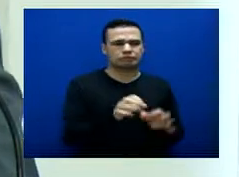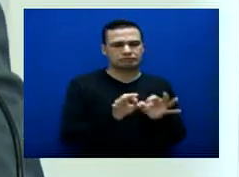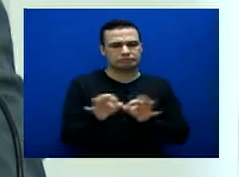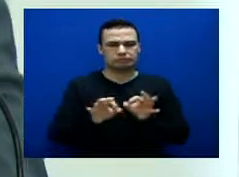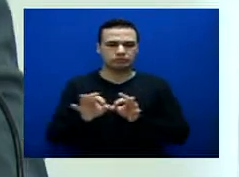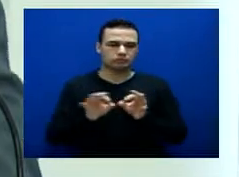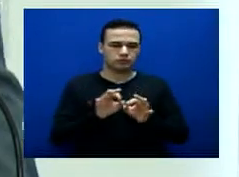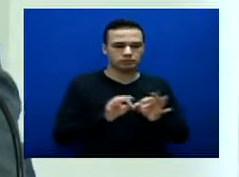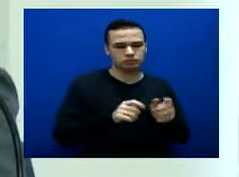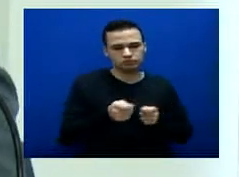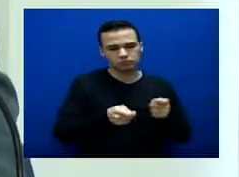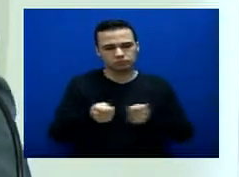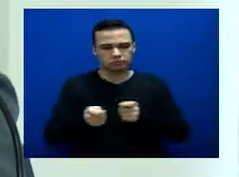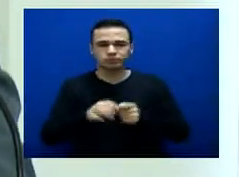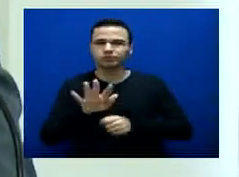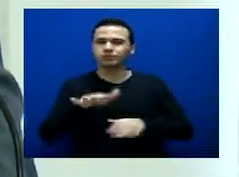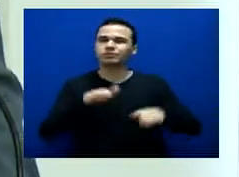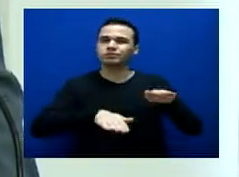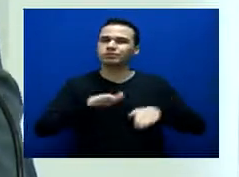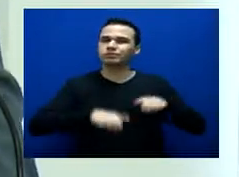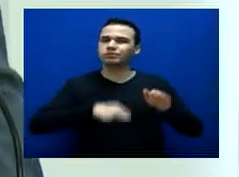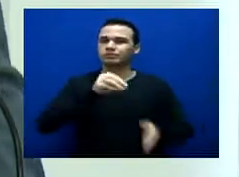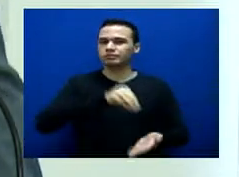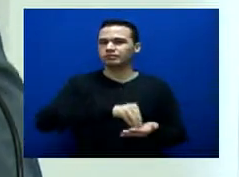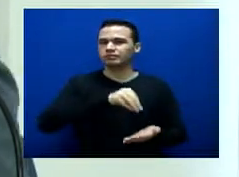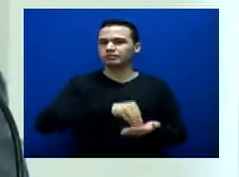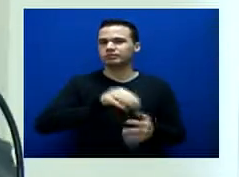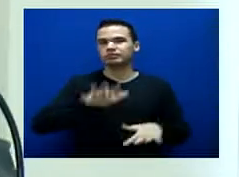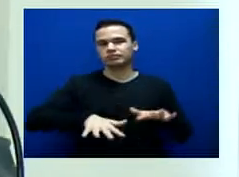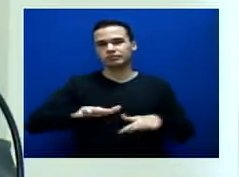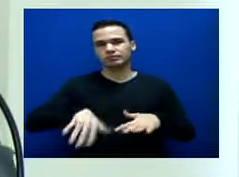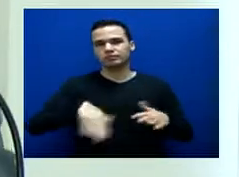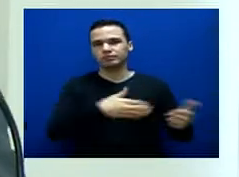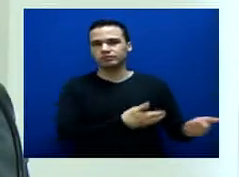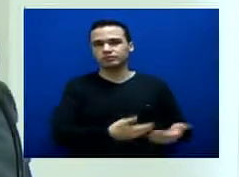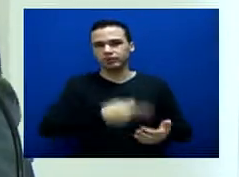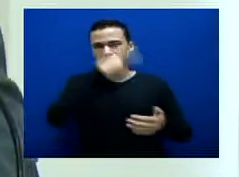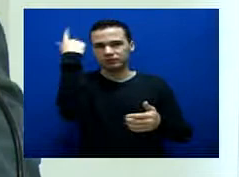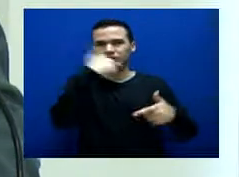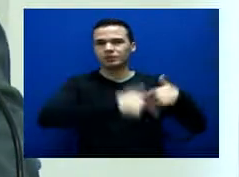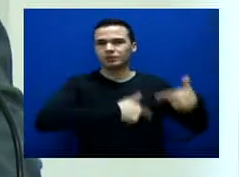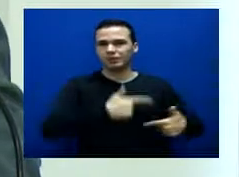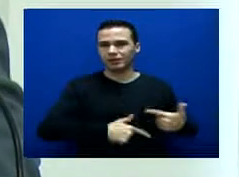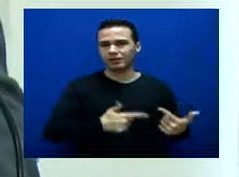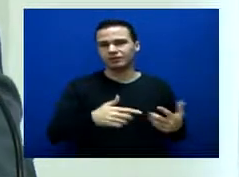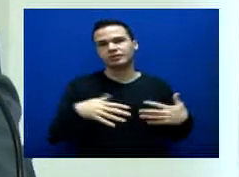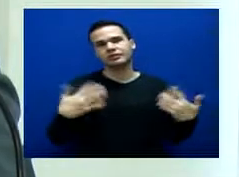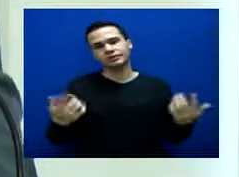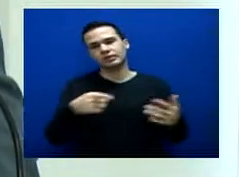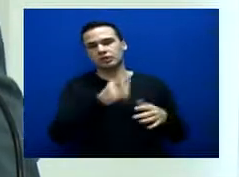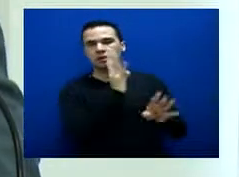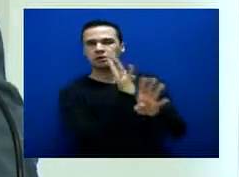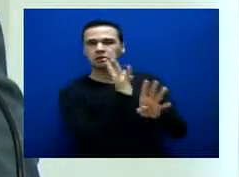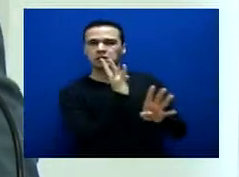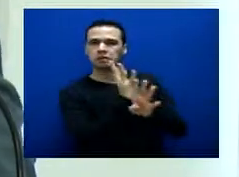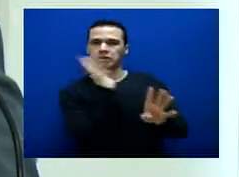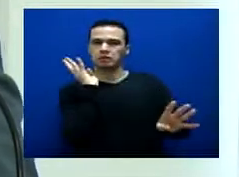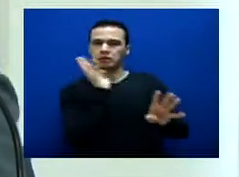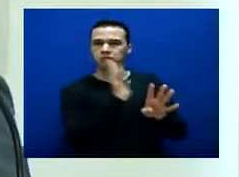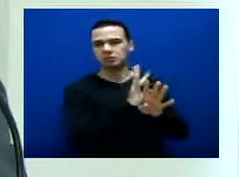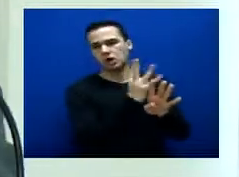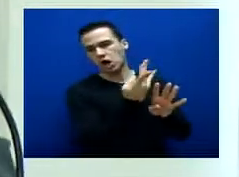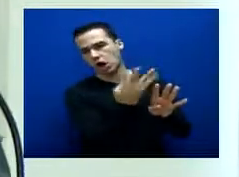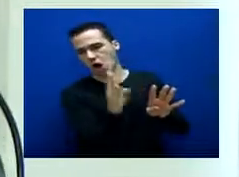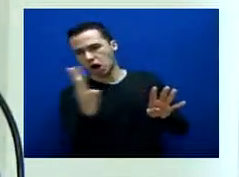ali dentro, mas às vezes falta medicamento, falta contratação de profissional, e aquela fila enorme lá dentro e